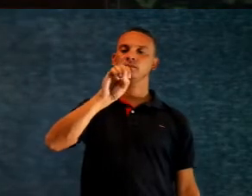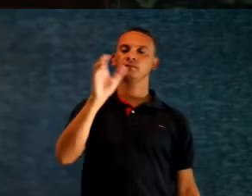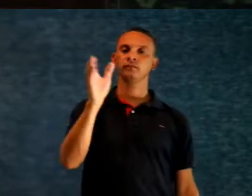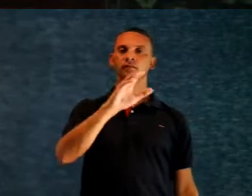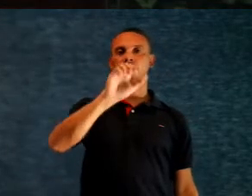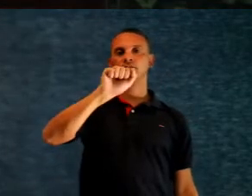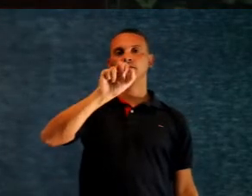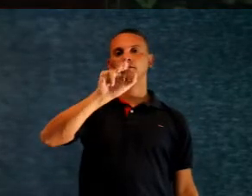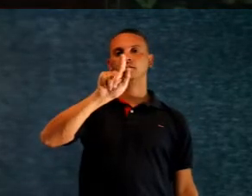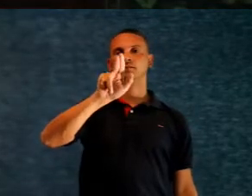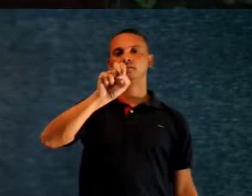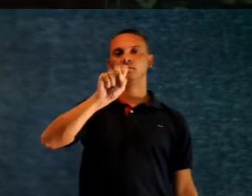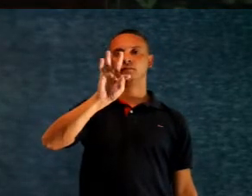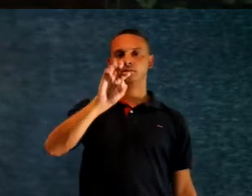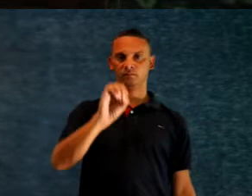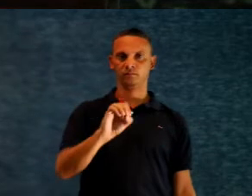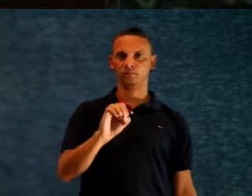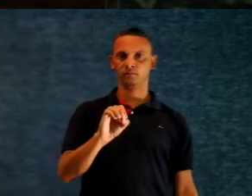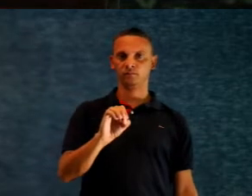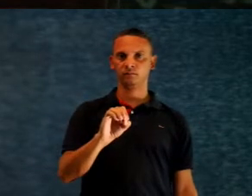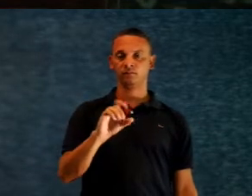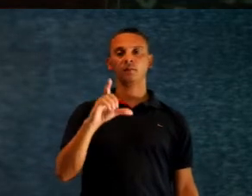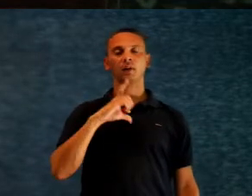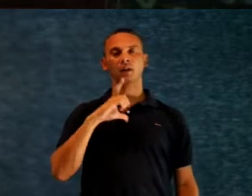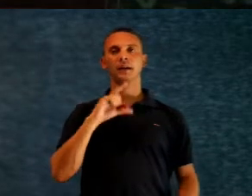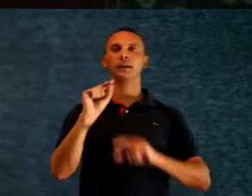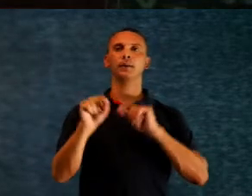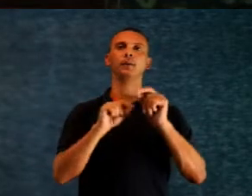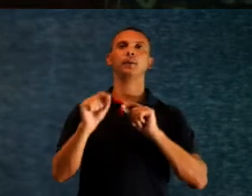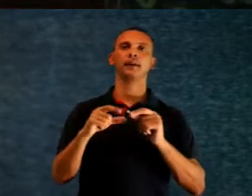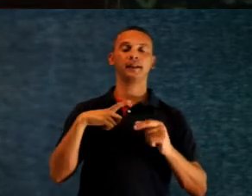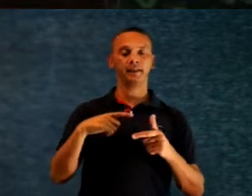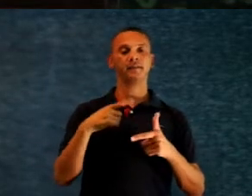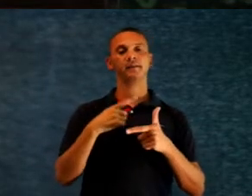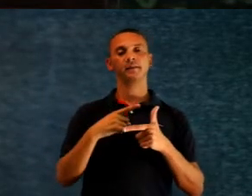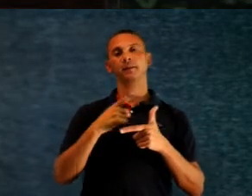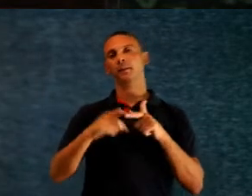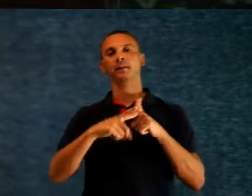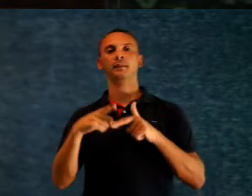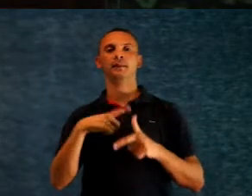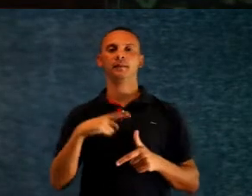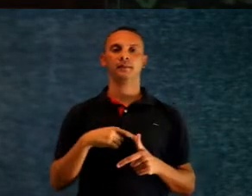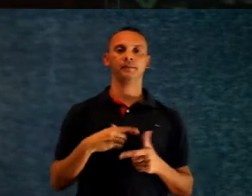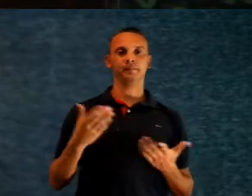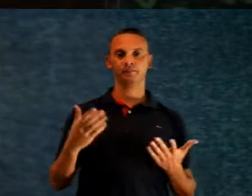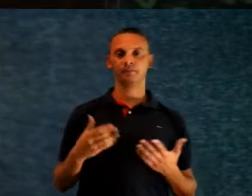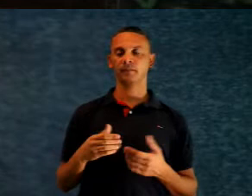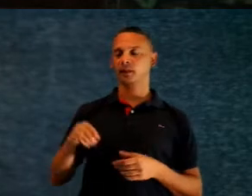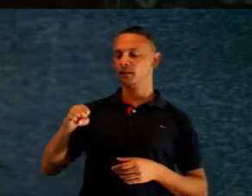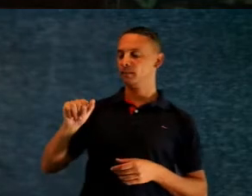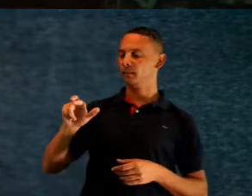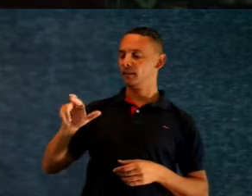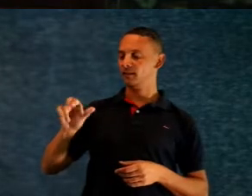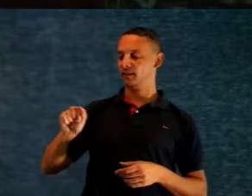o argentino, Manuel Grania Echeverri, grande poeta argentino, grande intelectual, geraram 3 filhos. Carlos